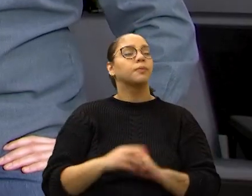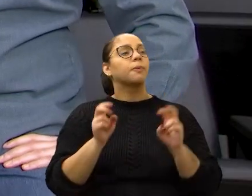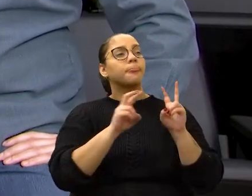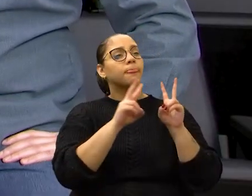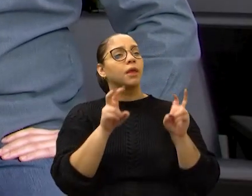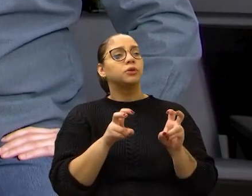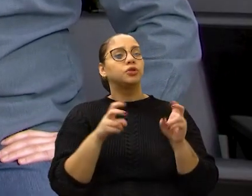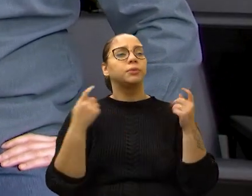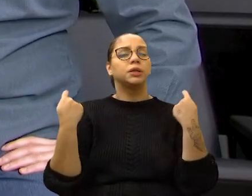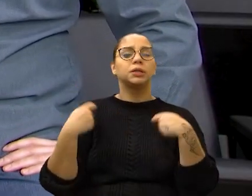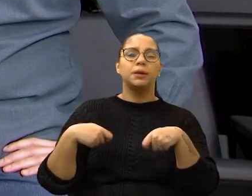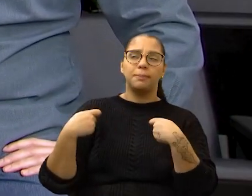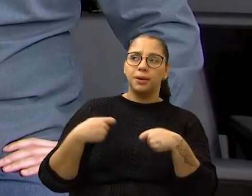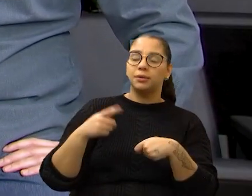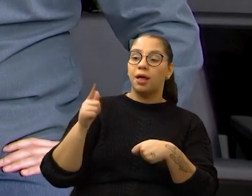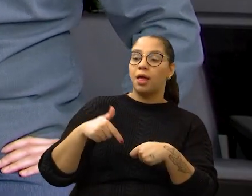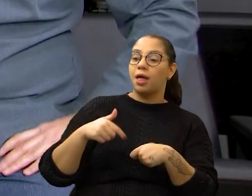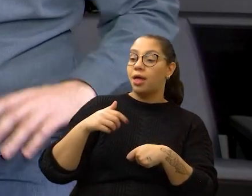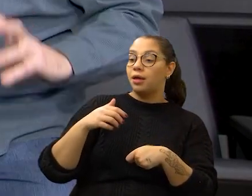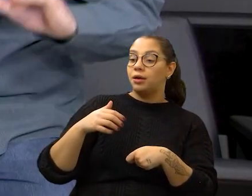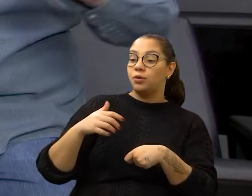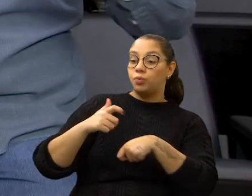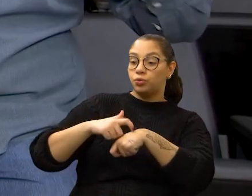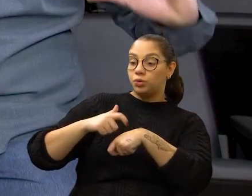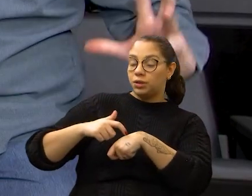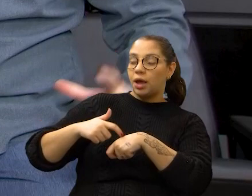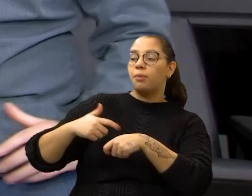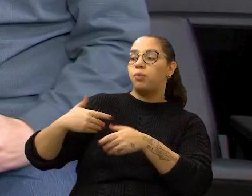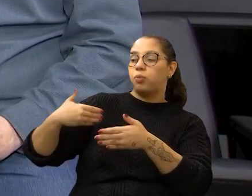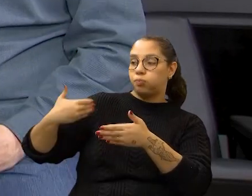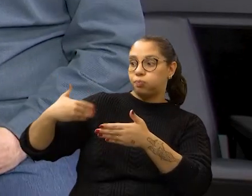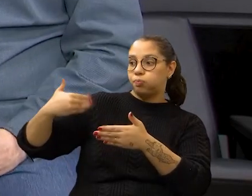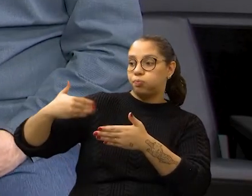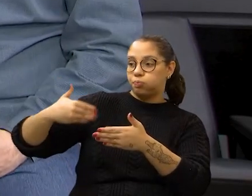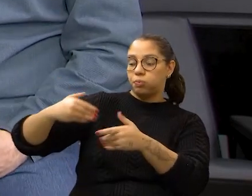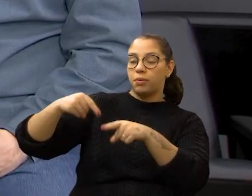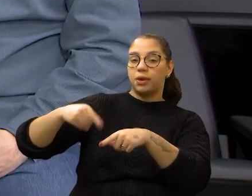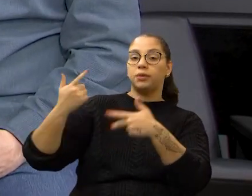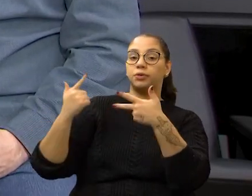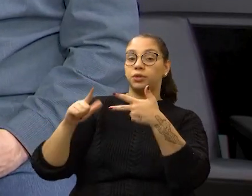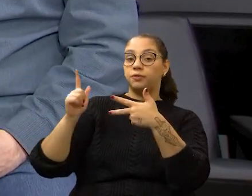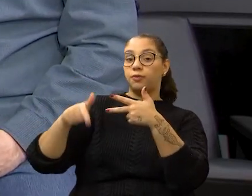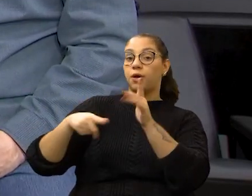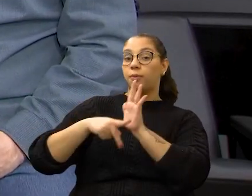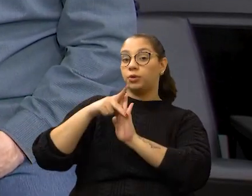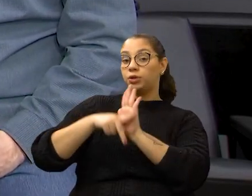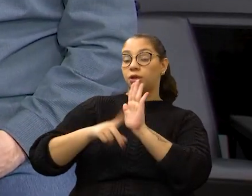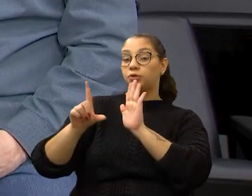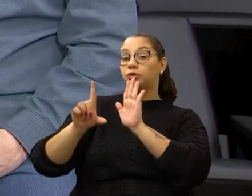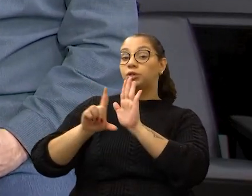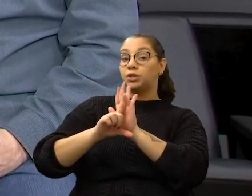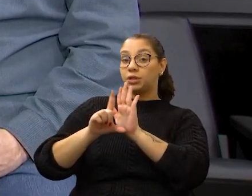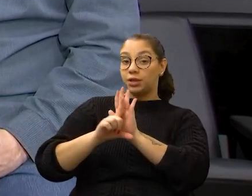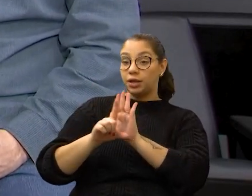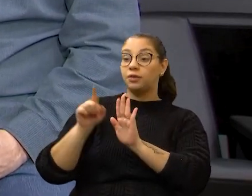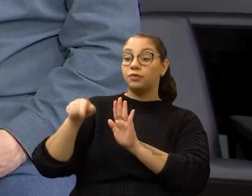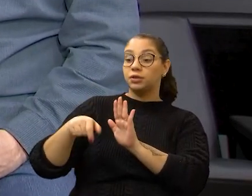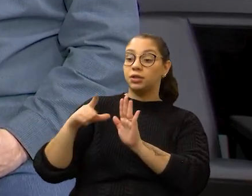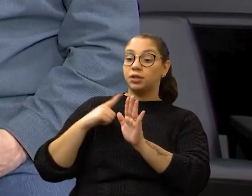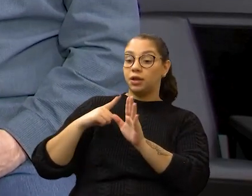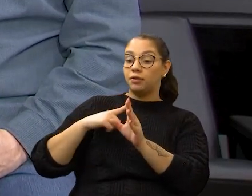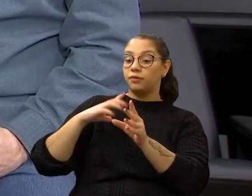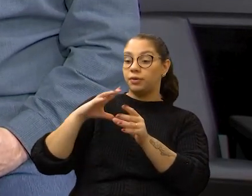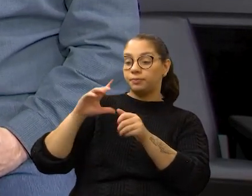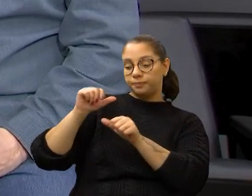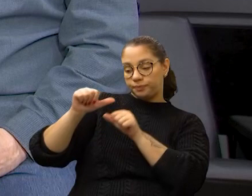uma demanda agora, essa durou muito tempo aqui no Legislativo e é um projeto de lei que você